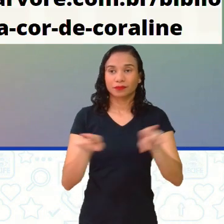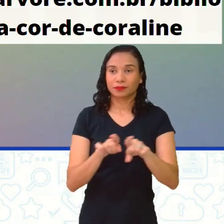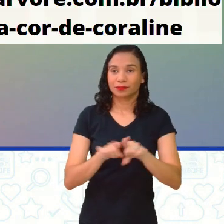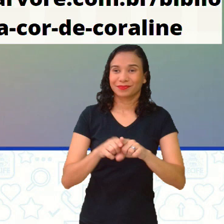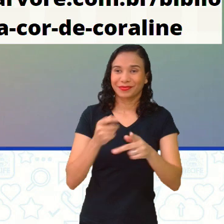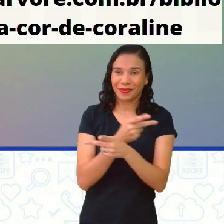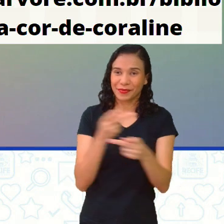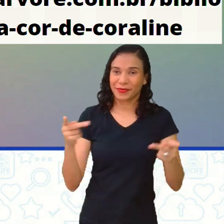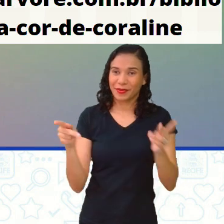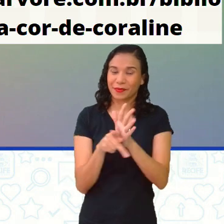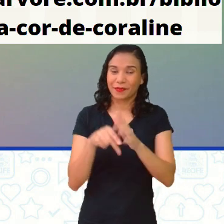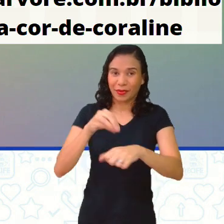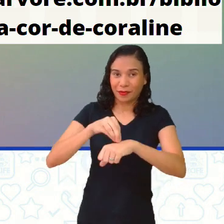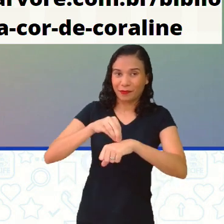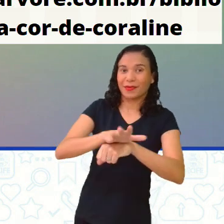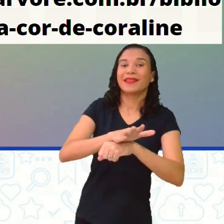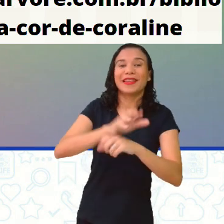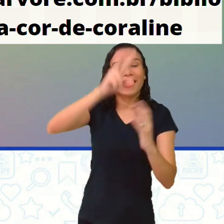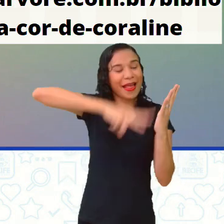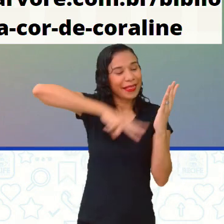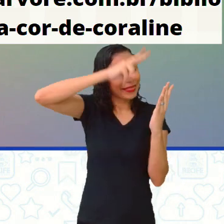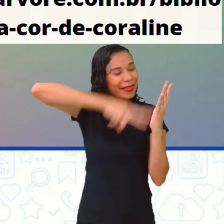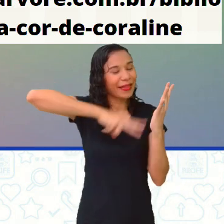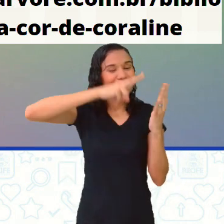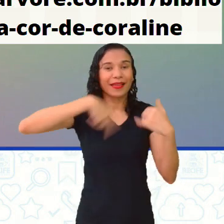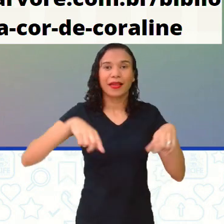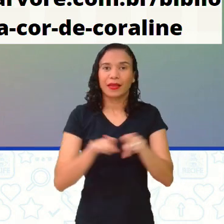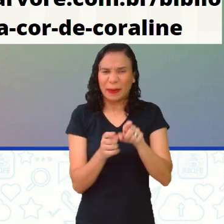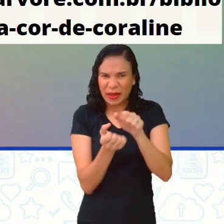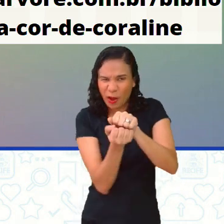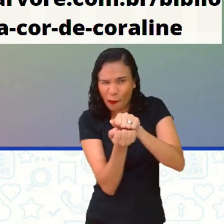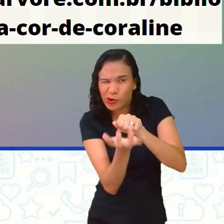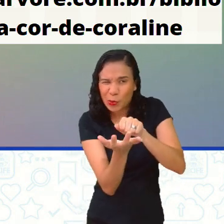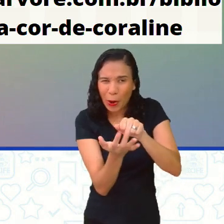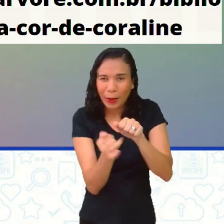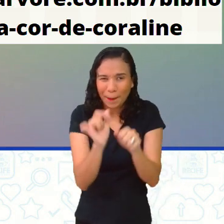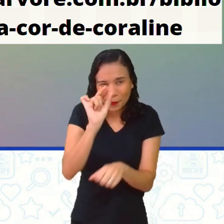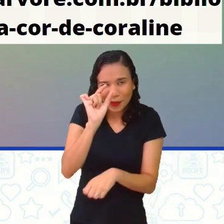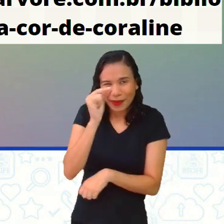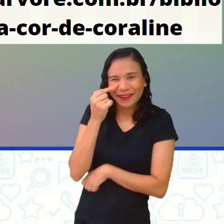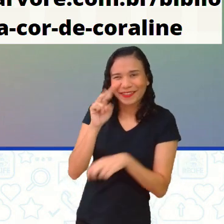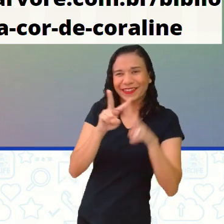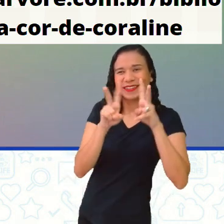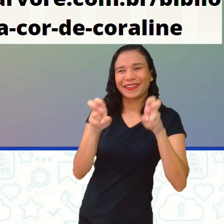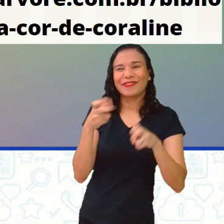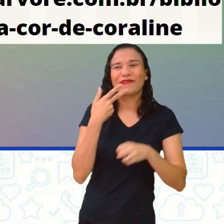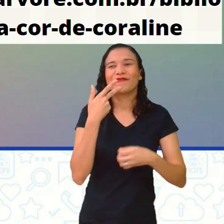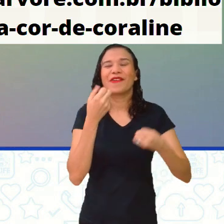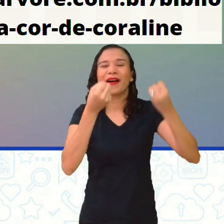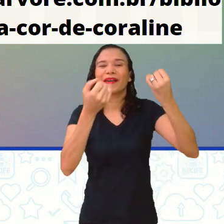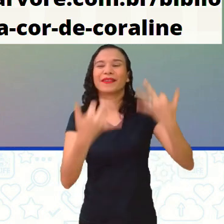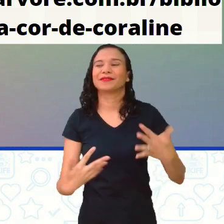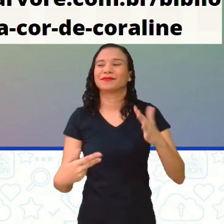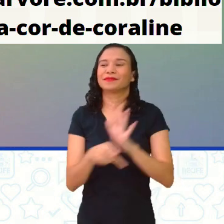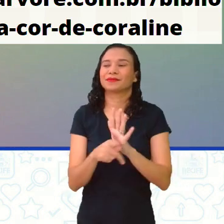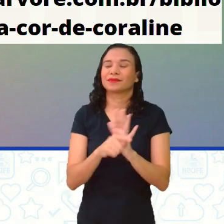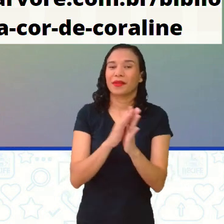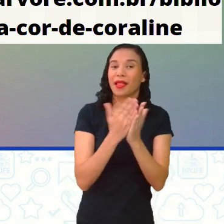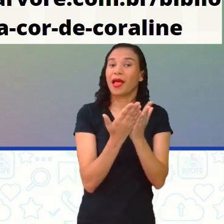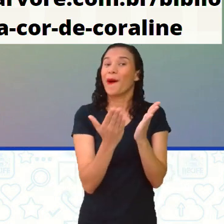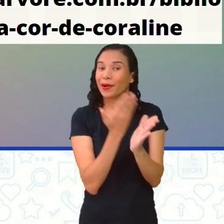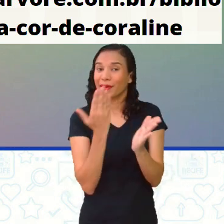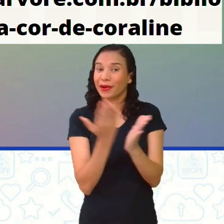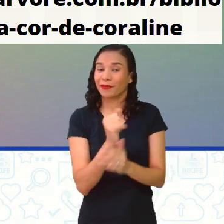vocês aqui uma sugestão de leitura. E vou dar um spoilerzinho dessa leitura, né? Eu vou falar um pouquinho aí desse livro